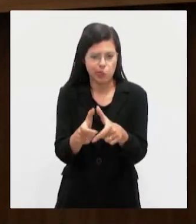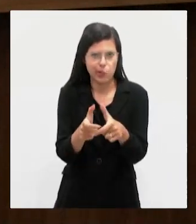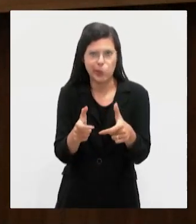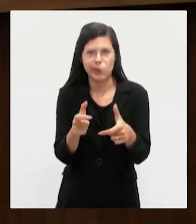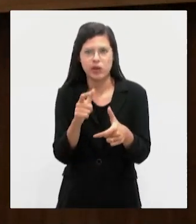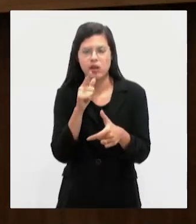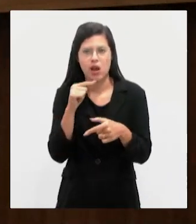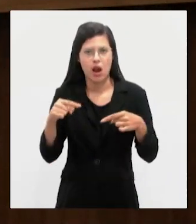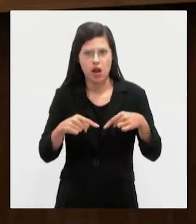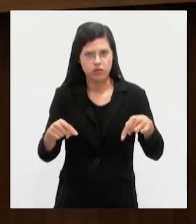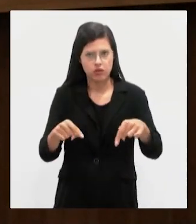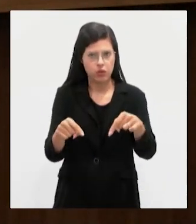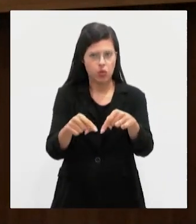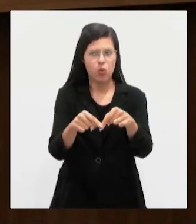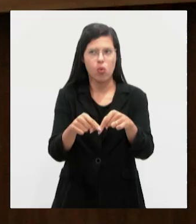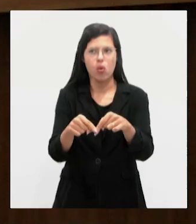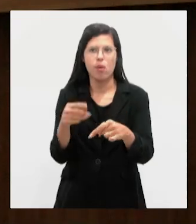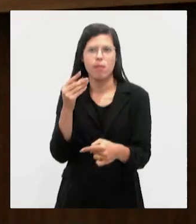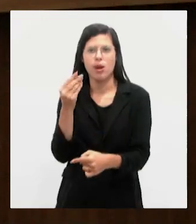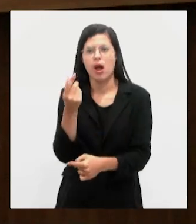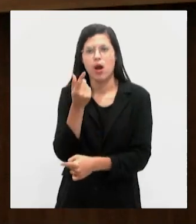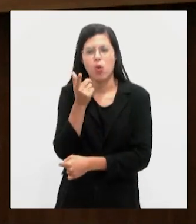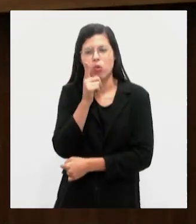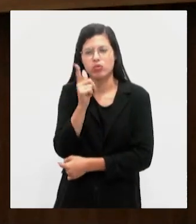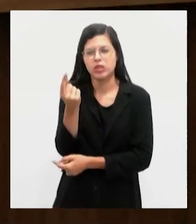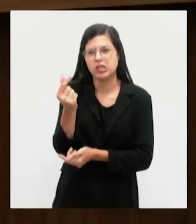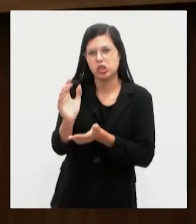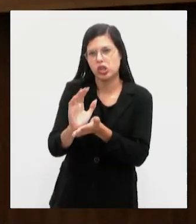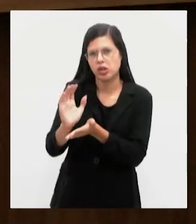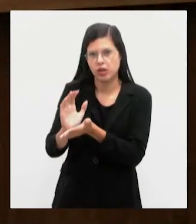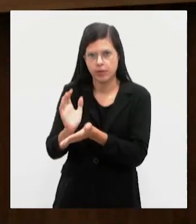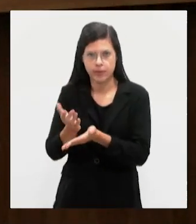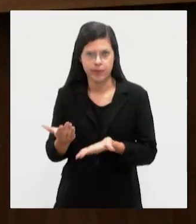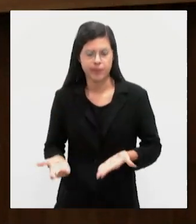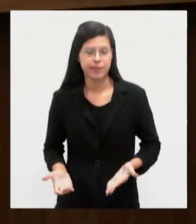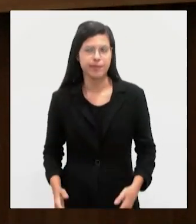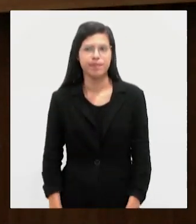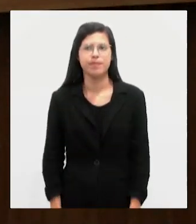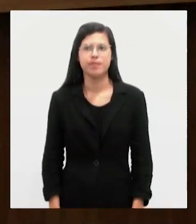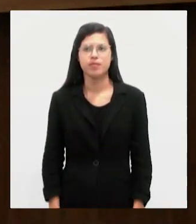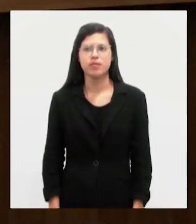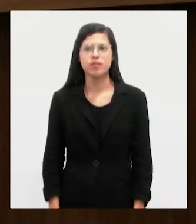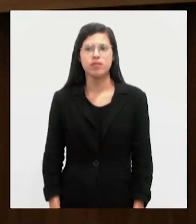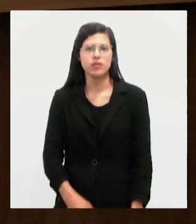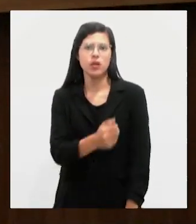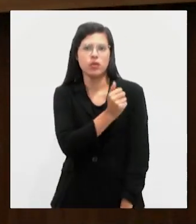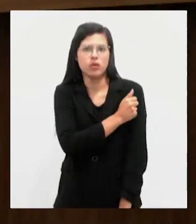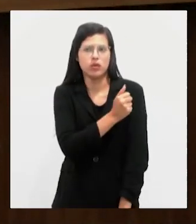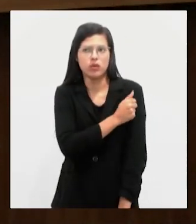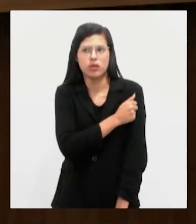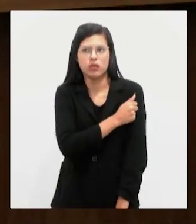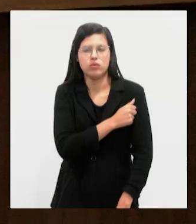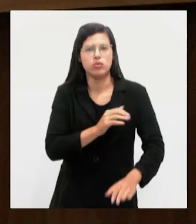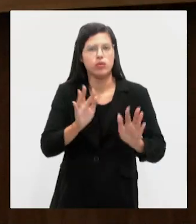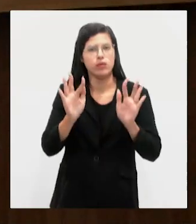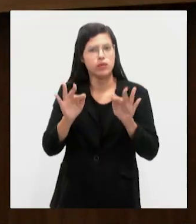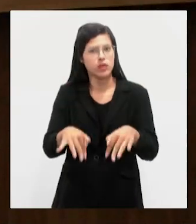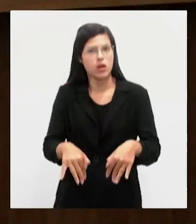lote para dar mais dinheirinho para a especulação. E assim foi, e os alunos, ao fim, com os